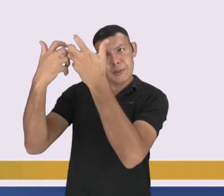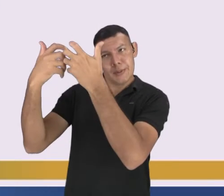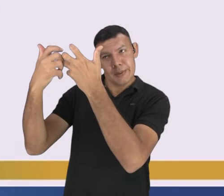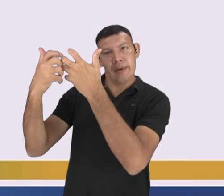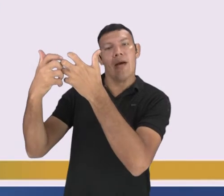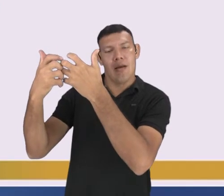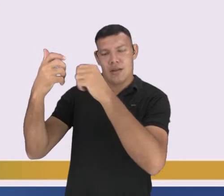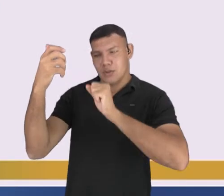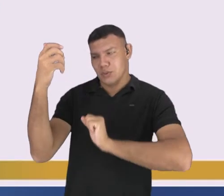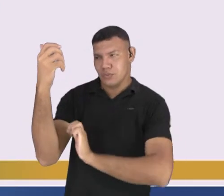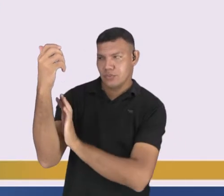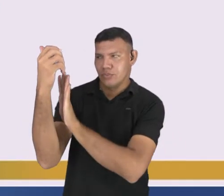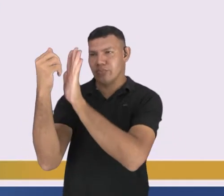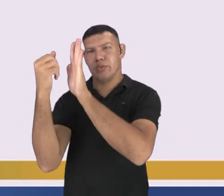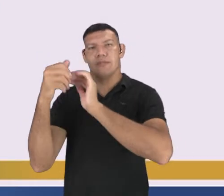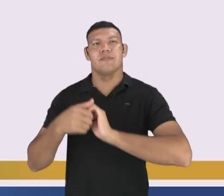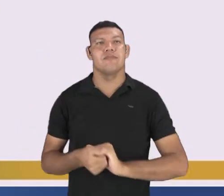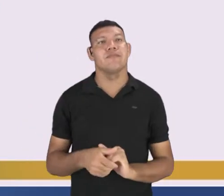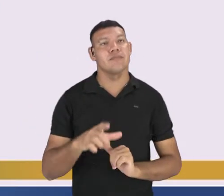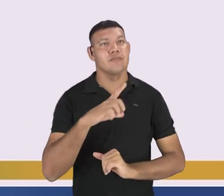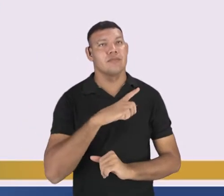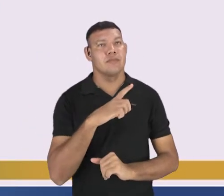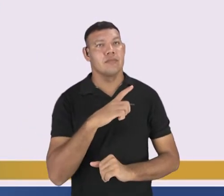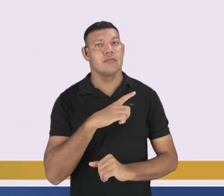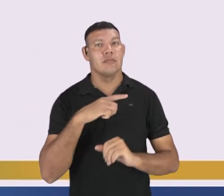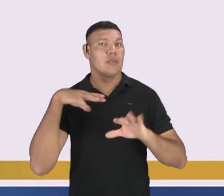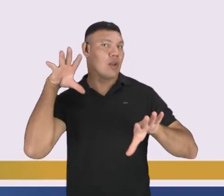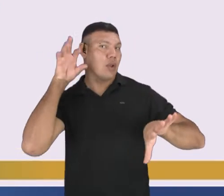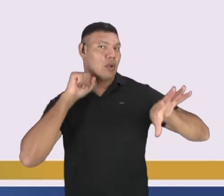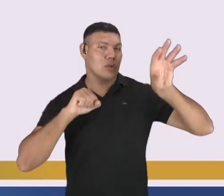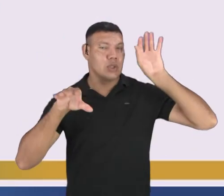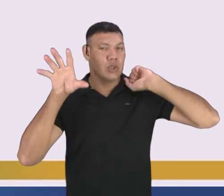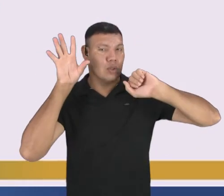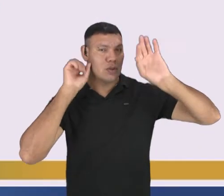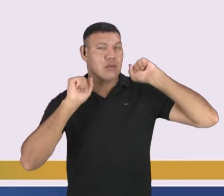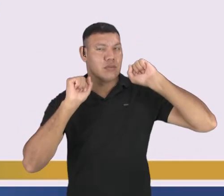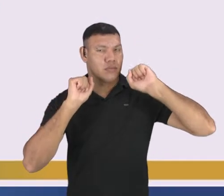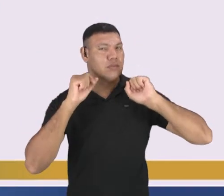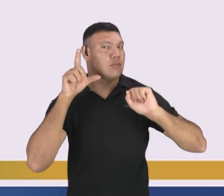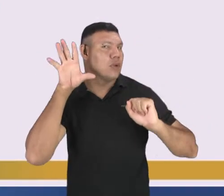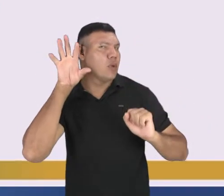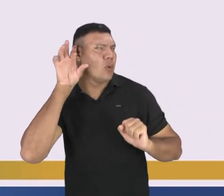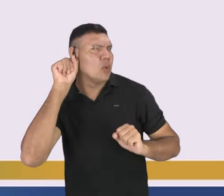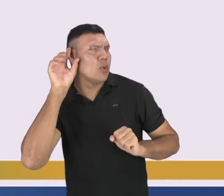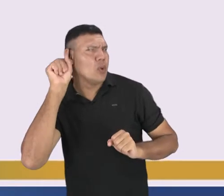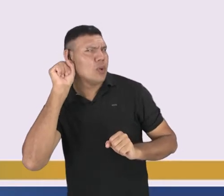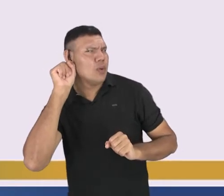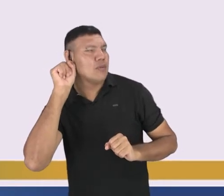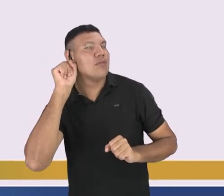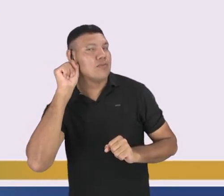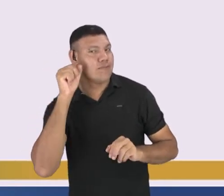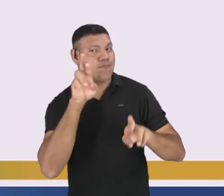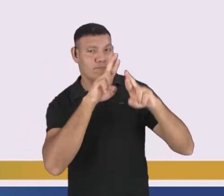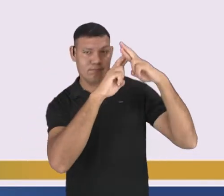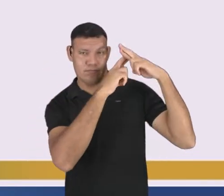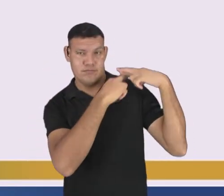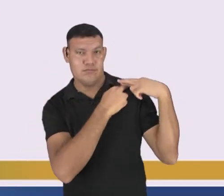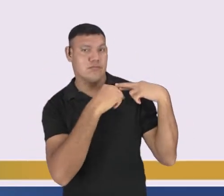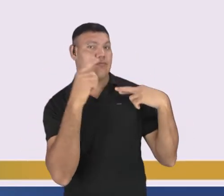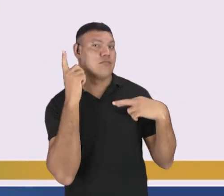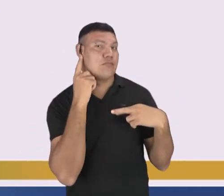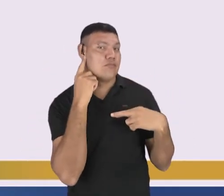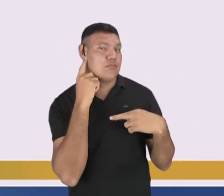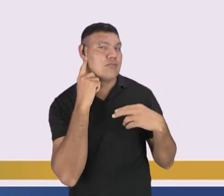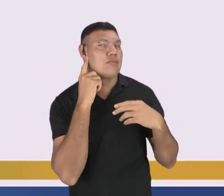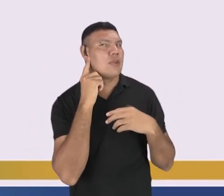cérebro. Além disso, nós temos a audição, né, no qual os nossos ouvidos são os órgãos responsáveis. E à medida